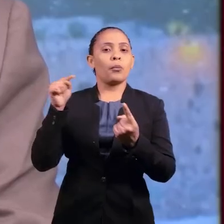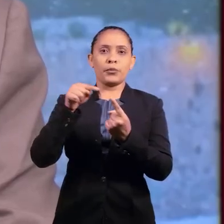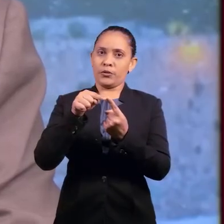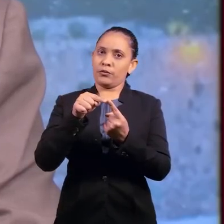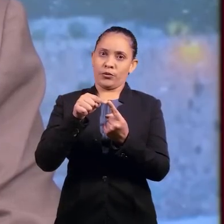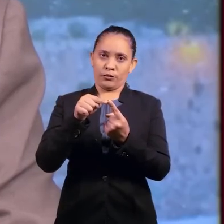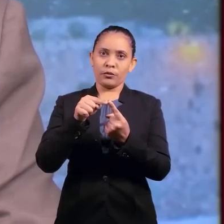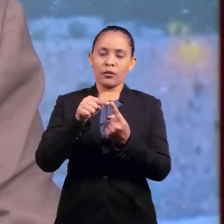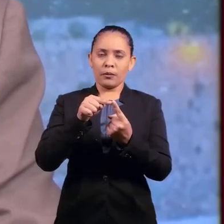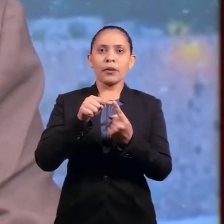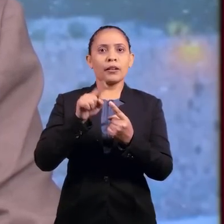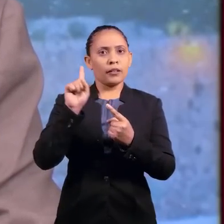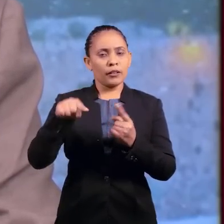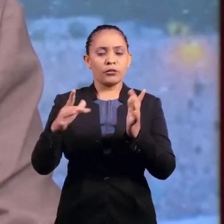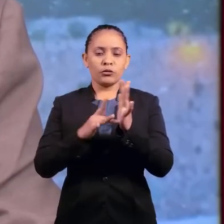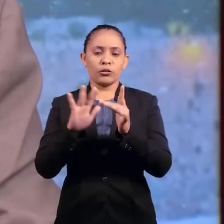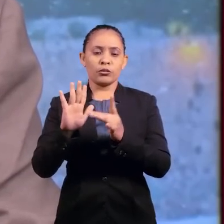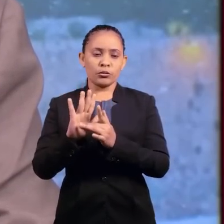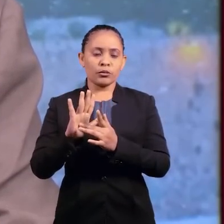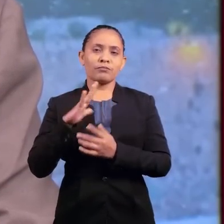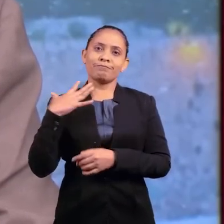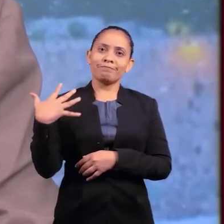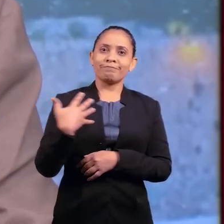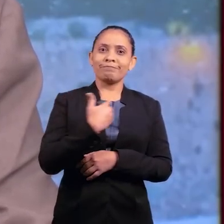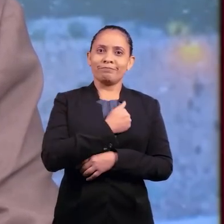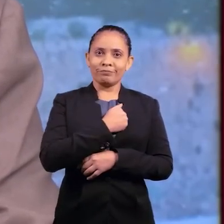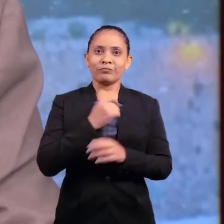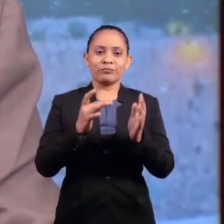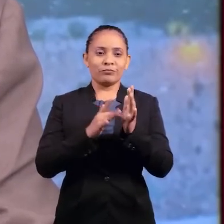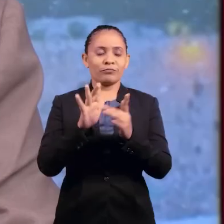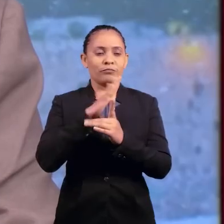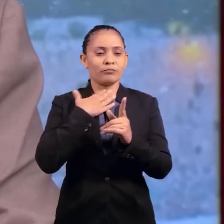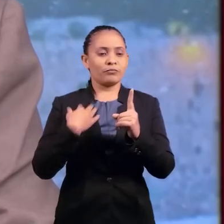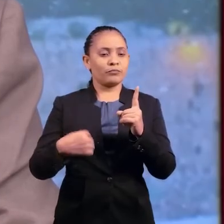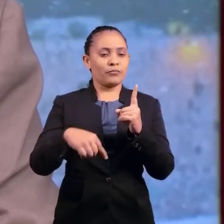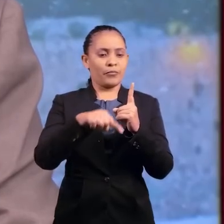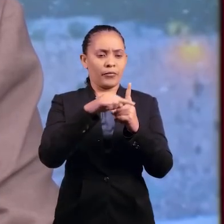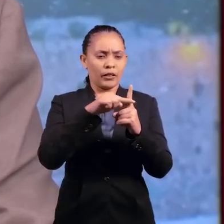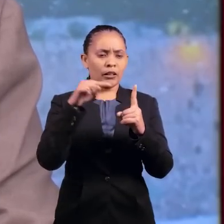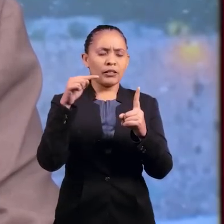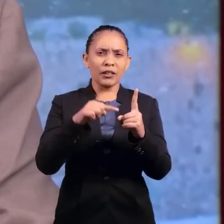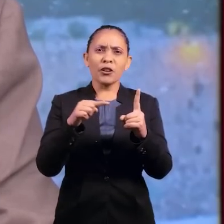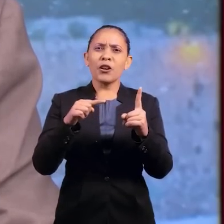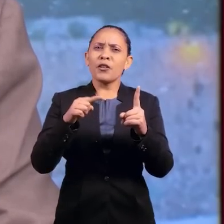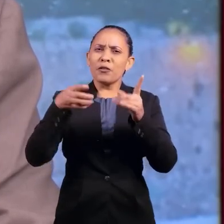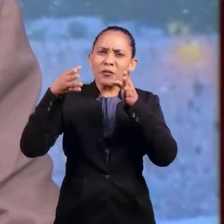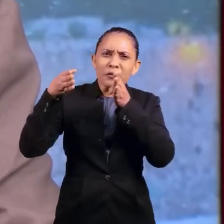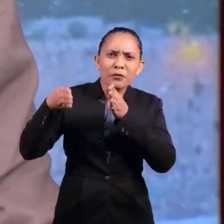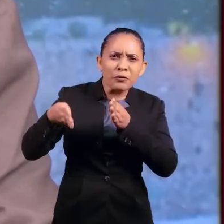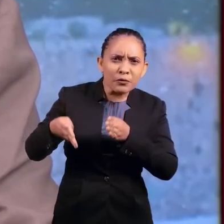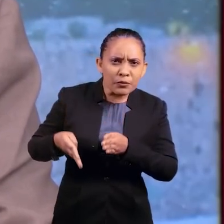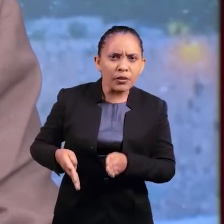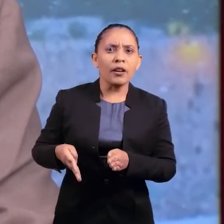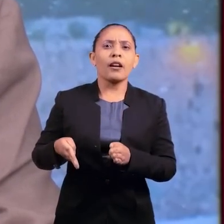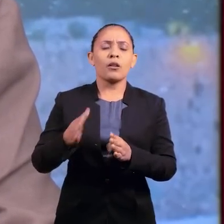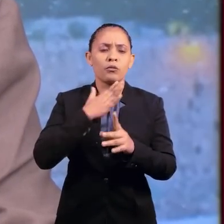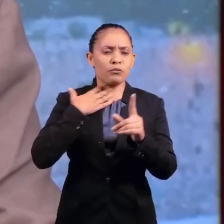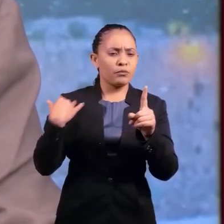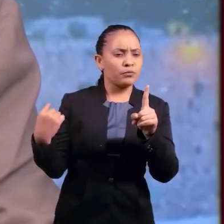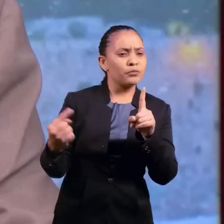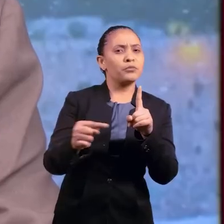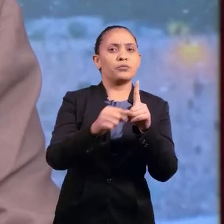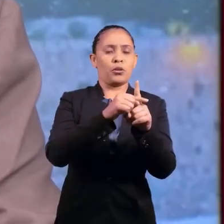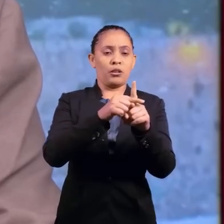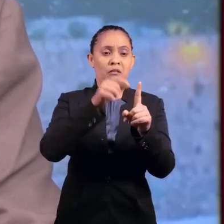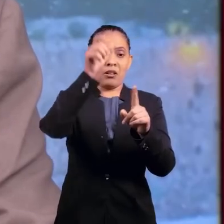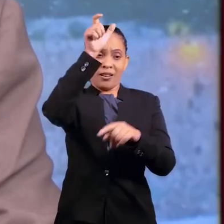motivo específico, né? Entregou a sua vida por nós, né? Foi obediente até a morte de cruz, né? Se aniquilou a si